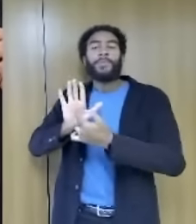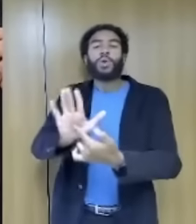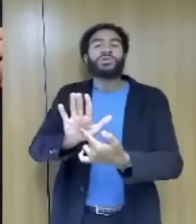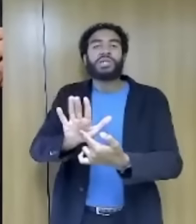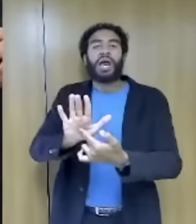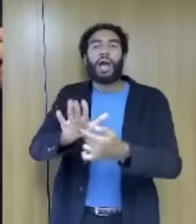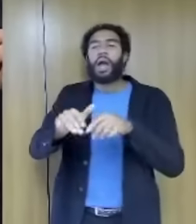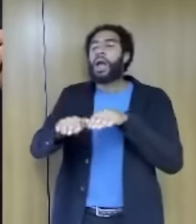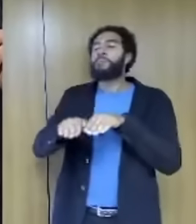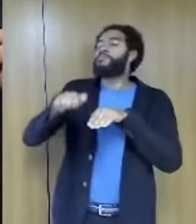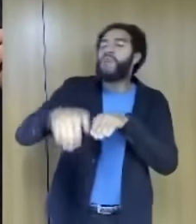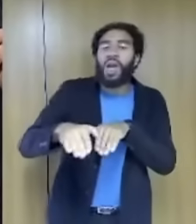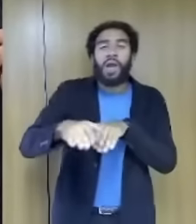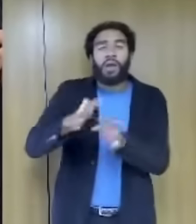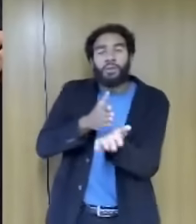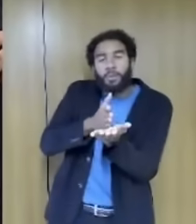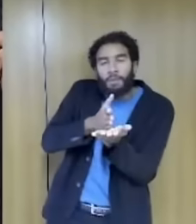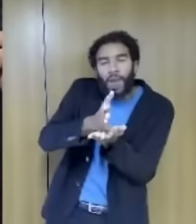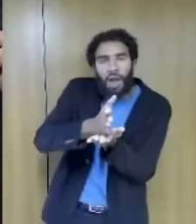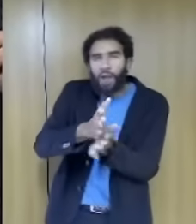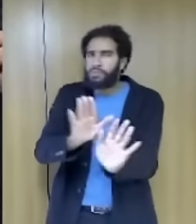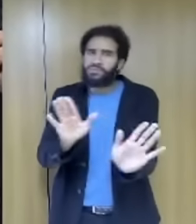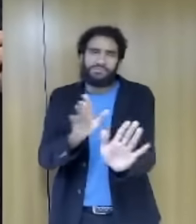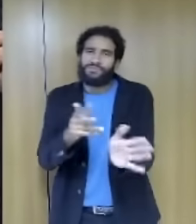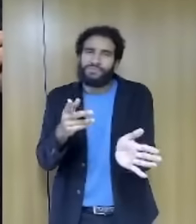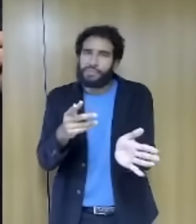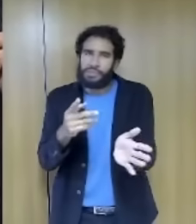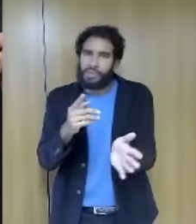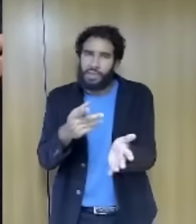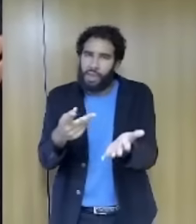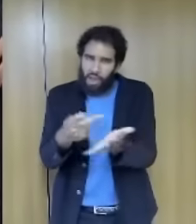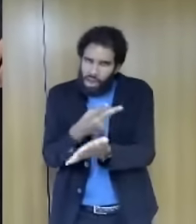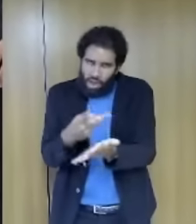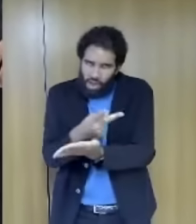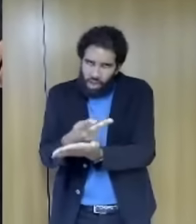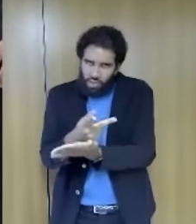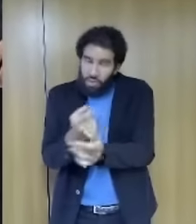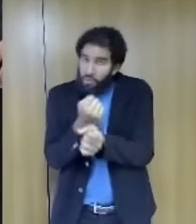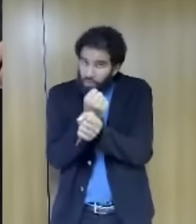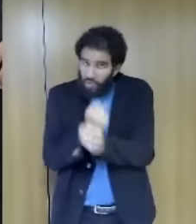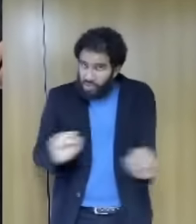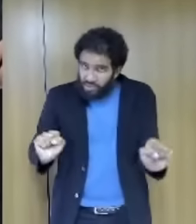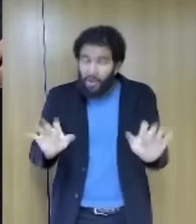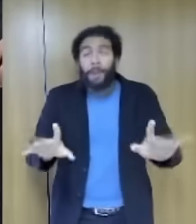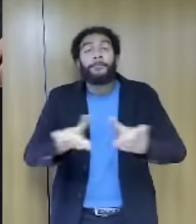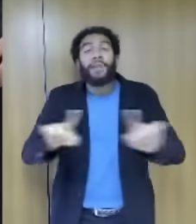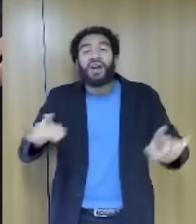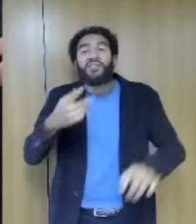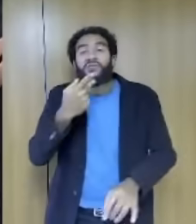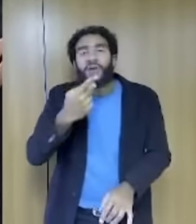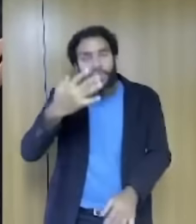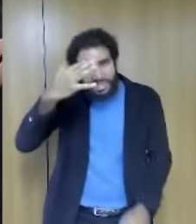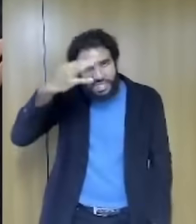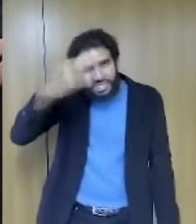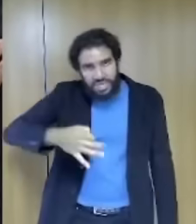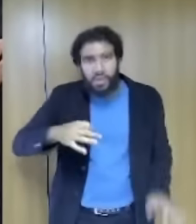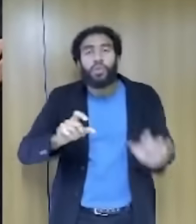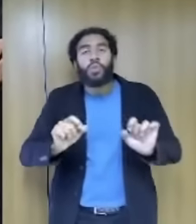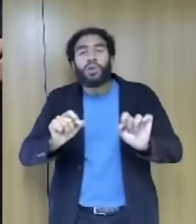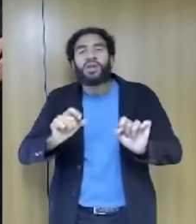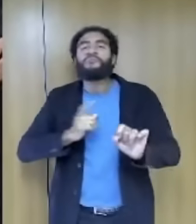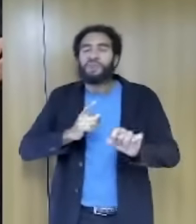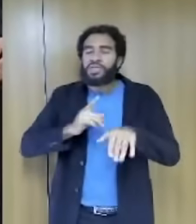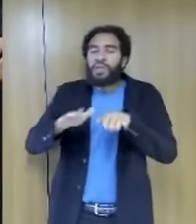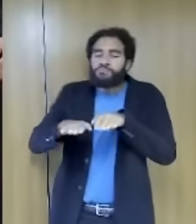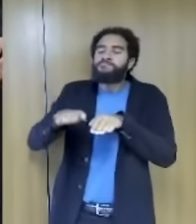novos passos. Isso seria errado e impossível. O que eu posso afirmar, senhoras e senhores, que haverá novos